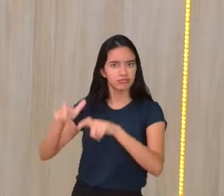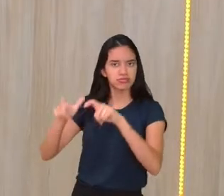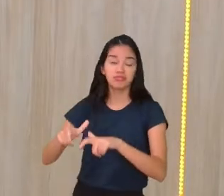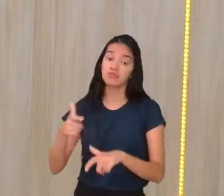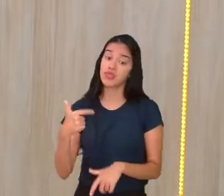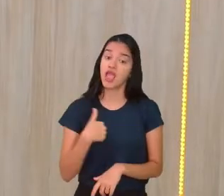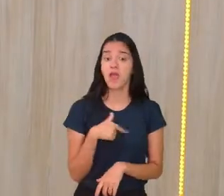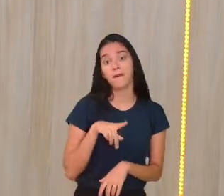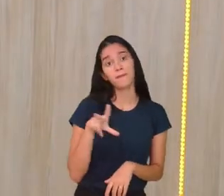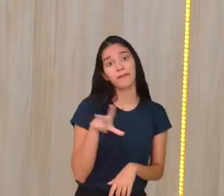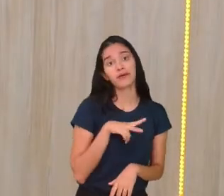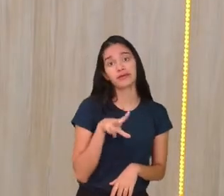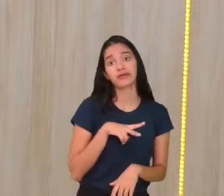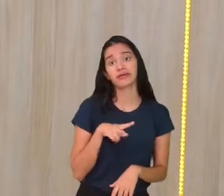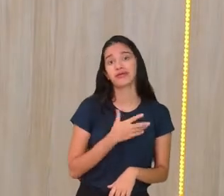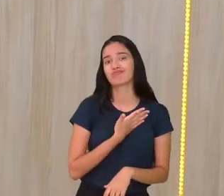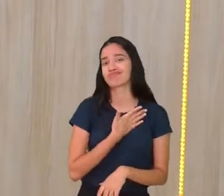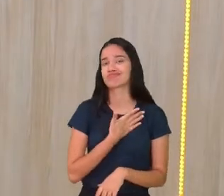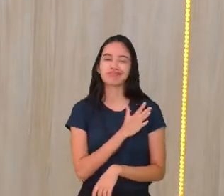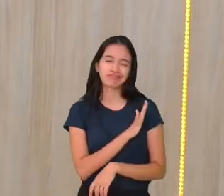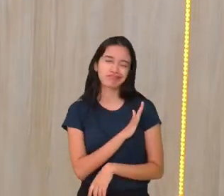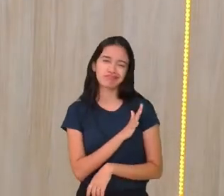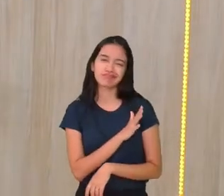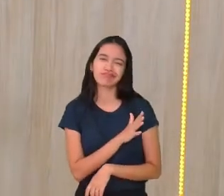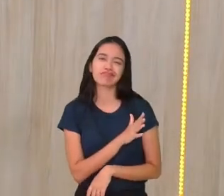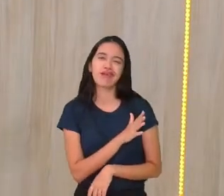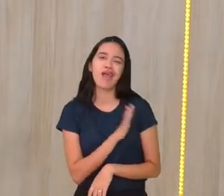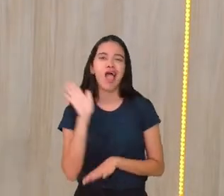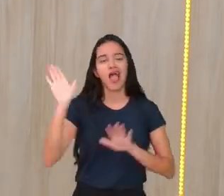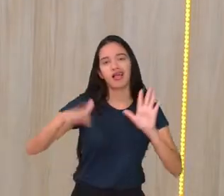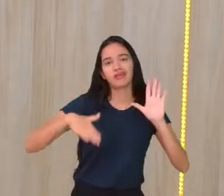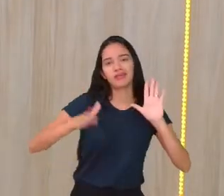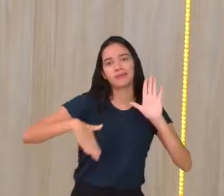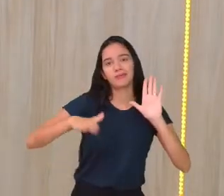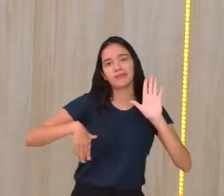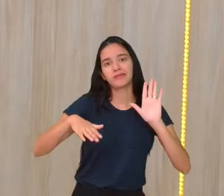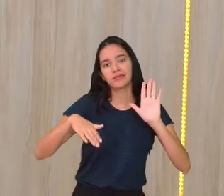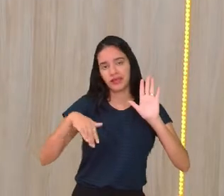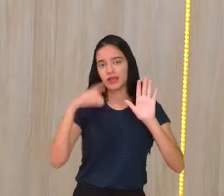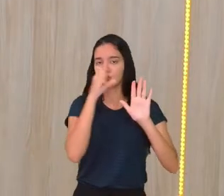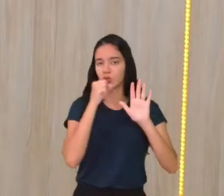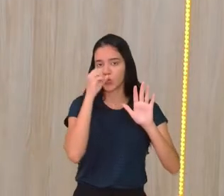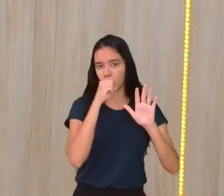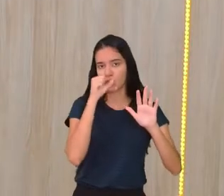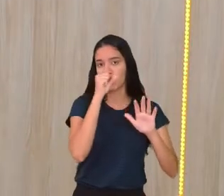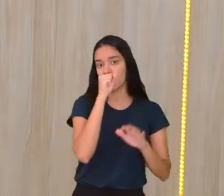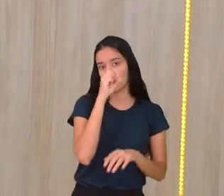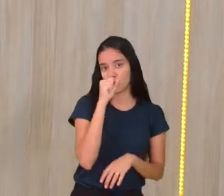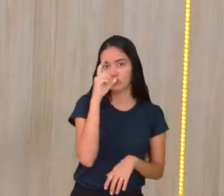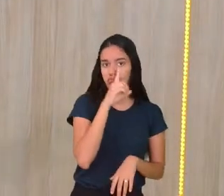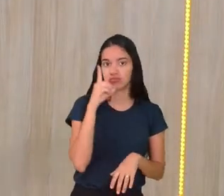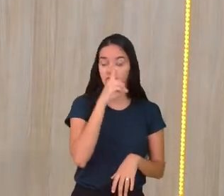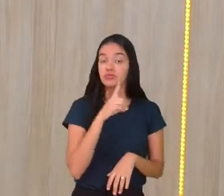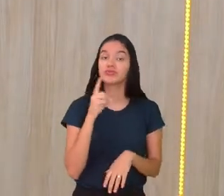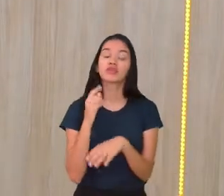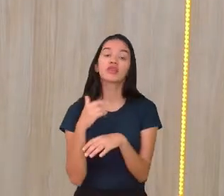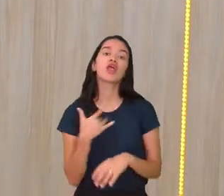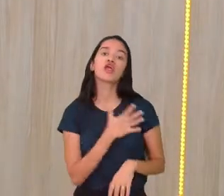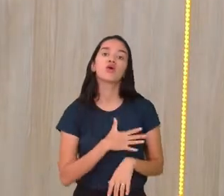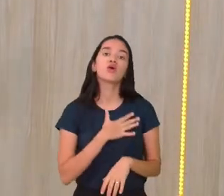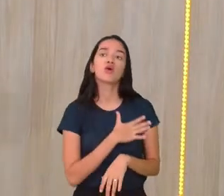Eu, particularmente, não gosto muito de praia, por exemplo, no final de semana. Eu gosto mais de uma área verde,